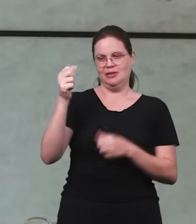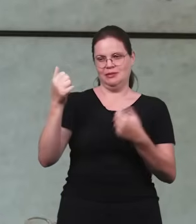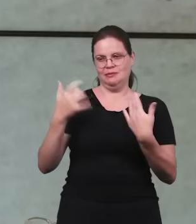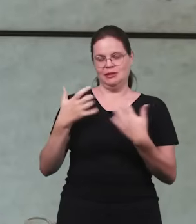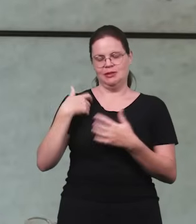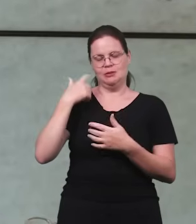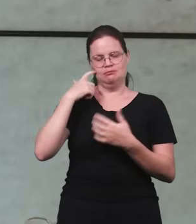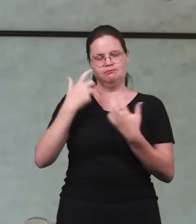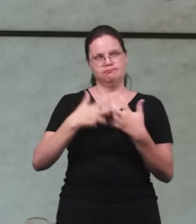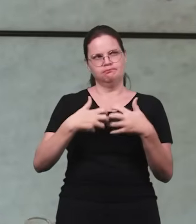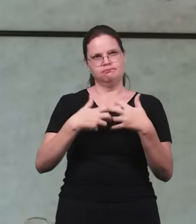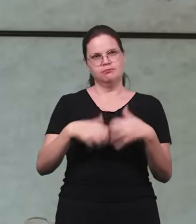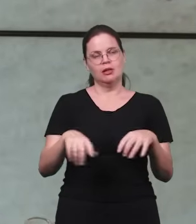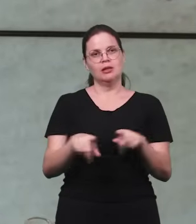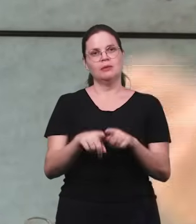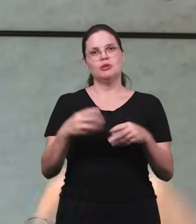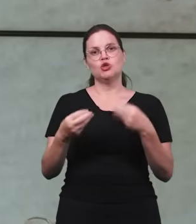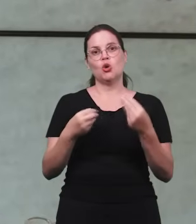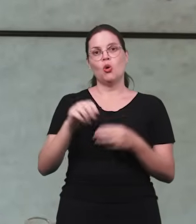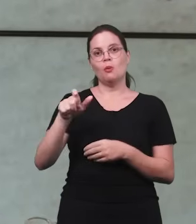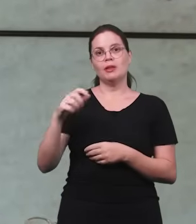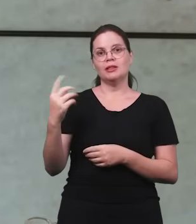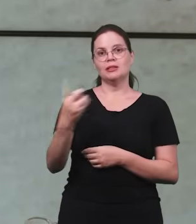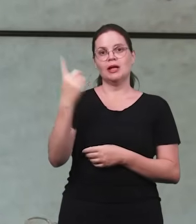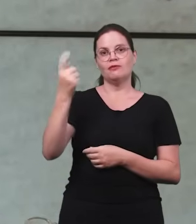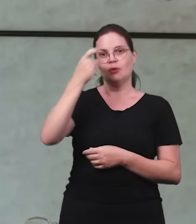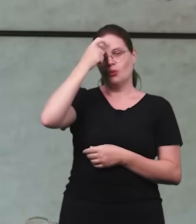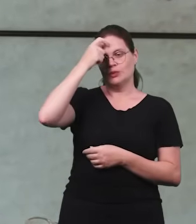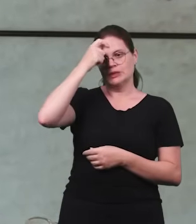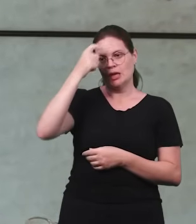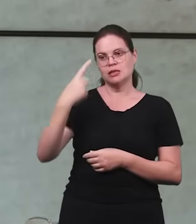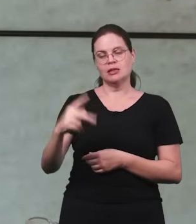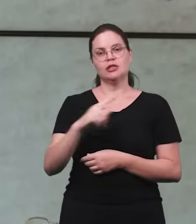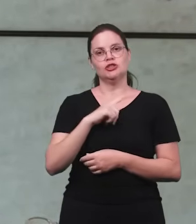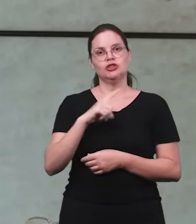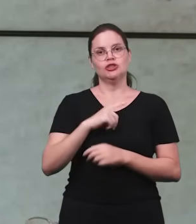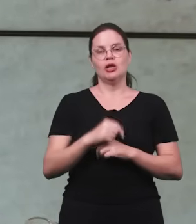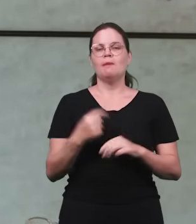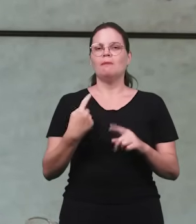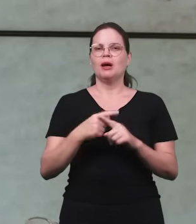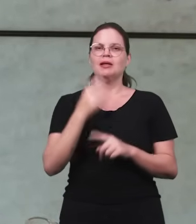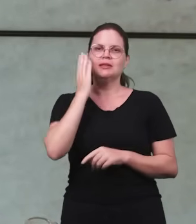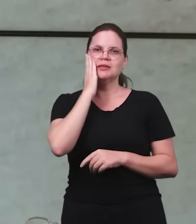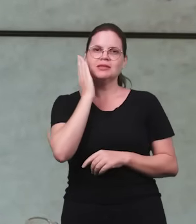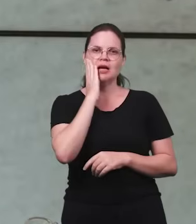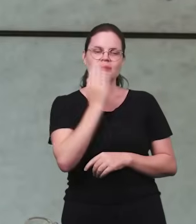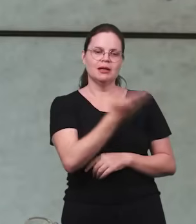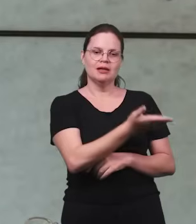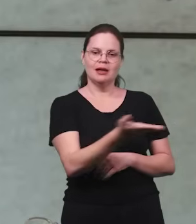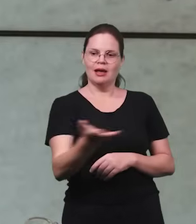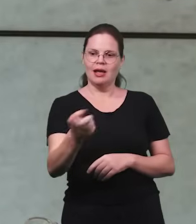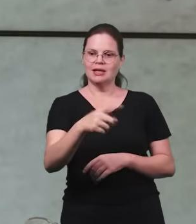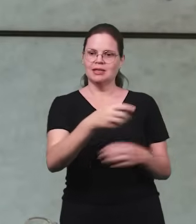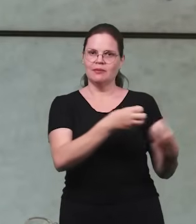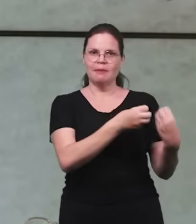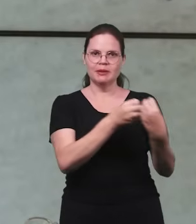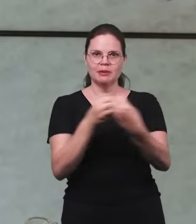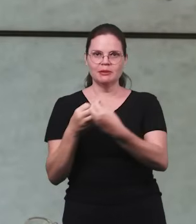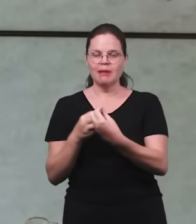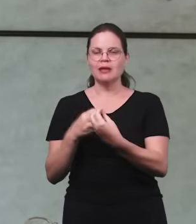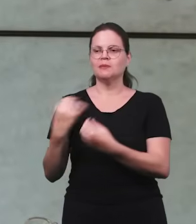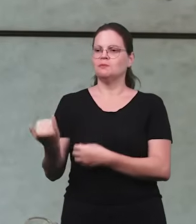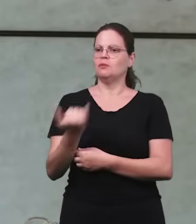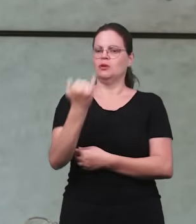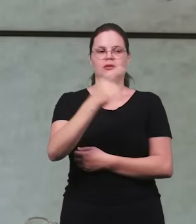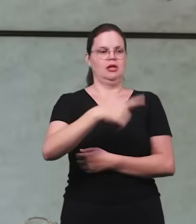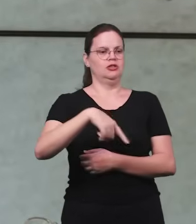pensar também na consciência que Davi tinha, da importância que ele tinha para aqueles que estavam ao seu redor. Então, o